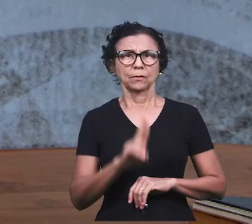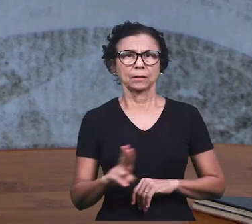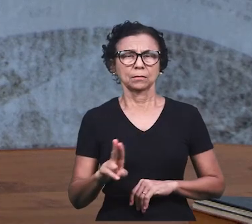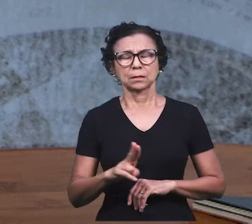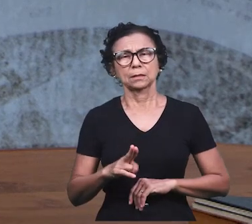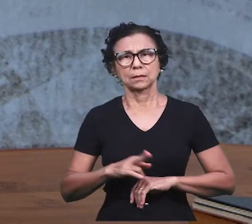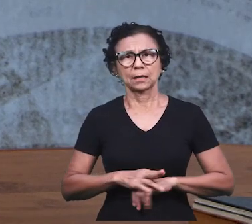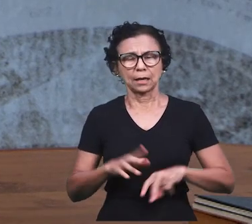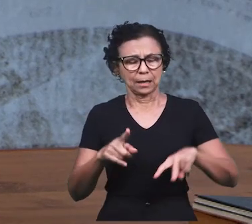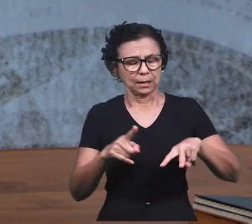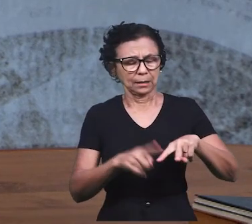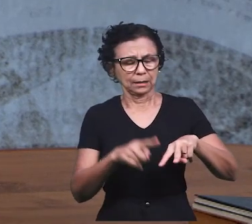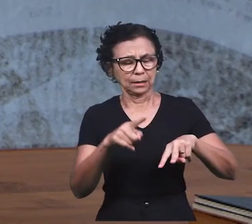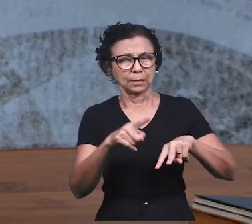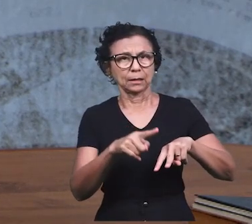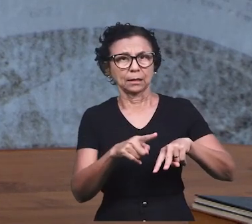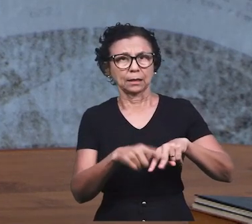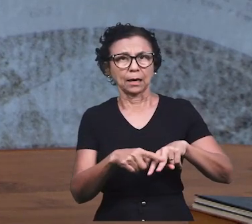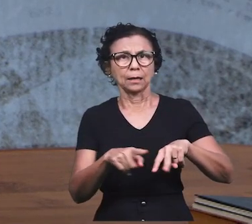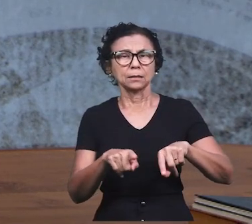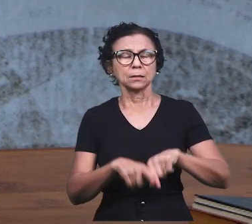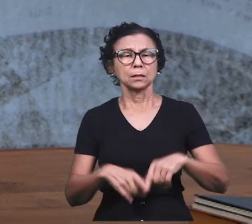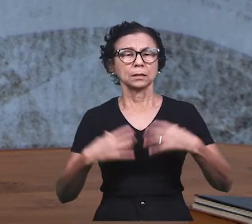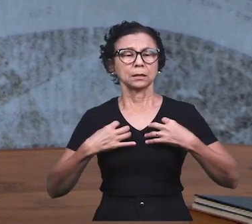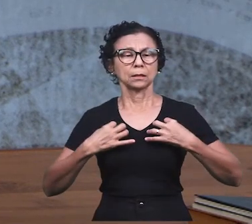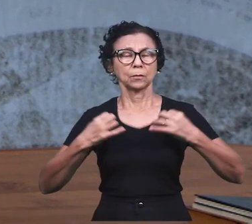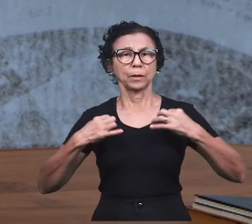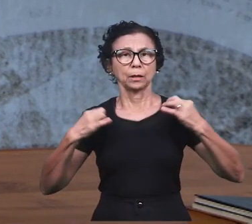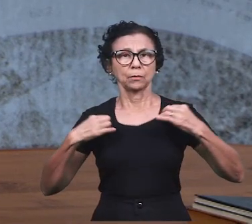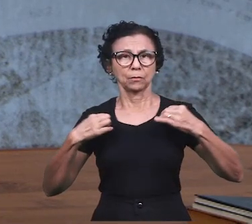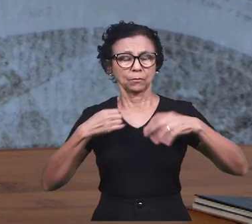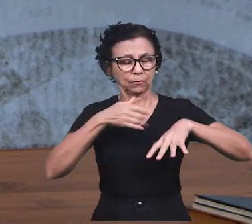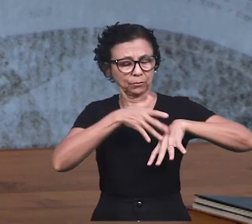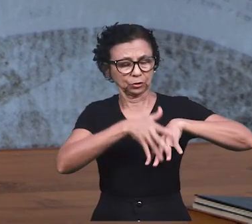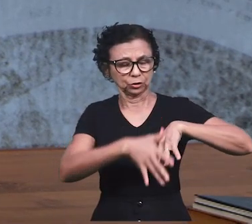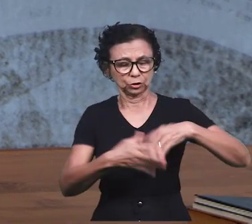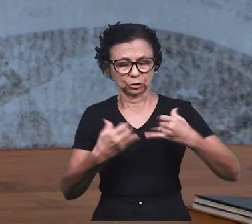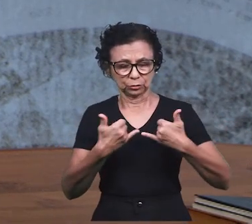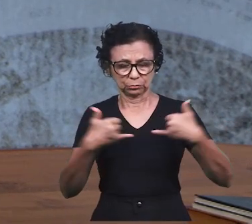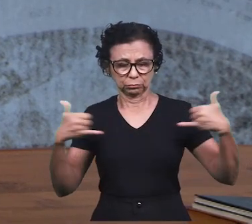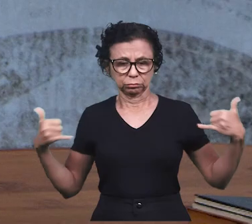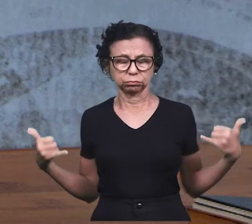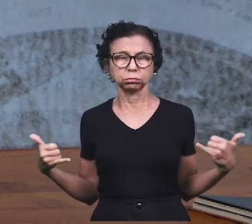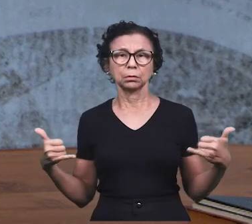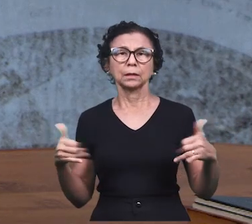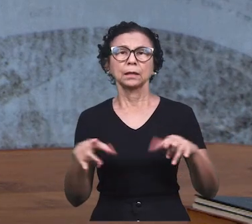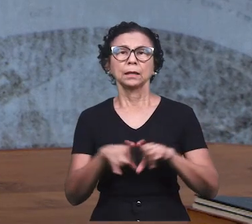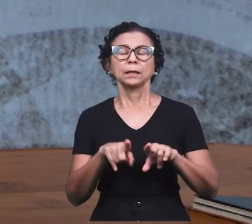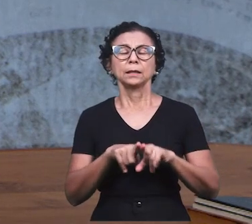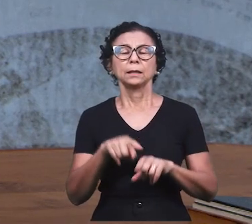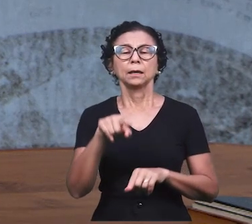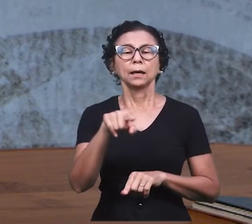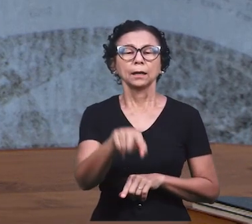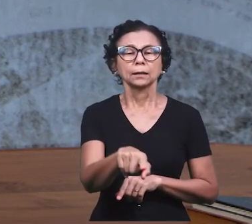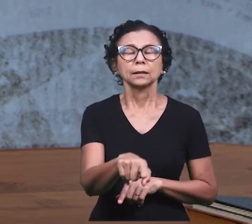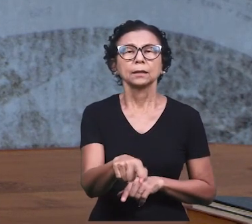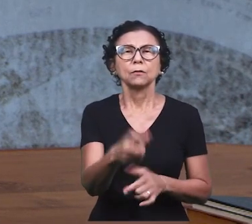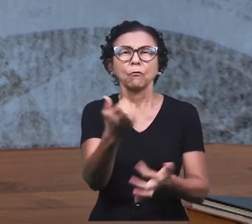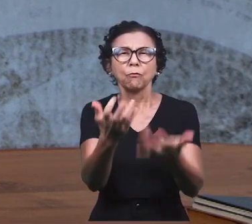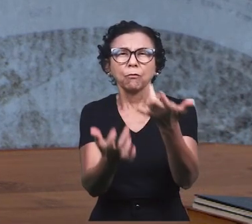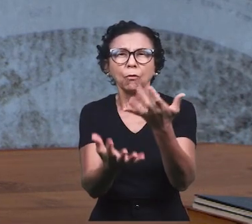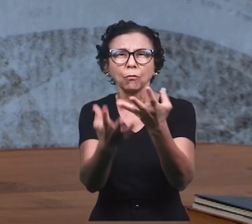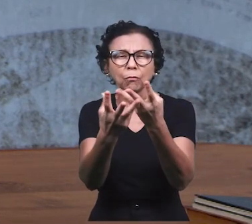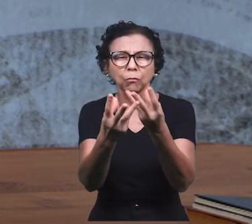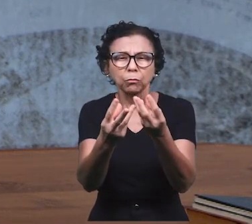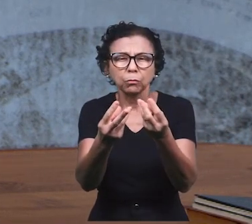as calças de linho sobre a sua carne, e levantará a cinza quando o fogo